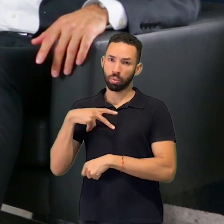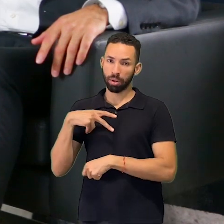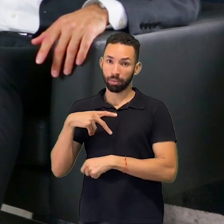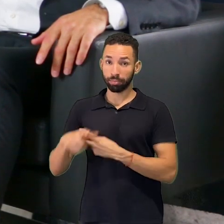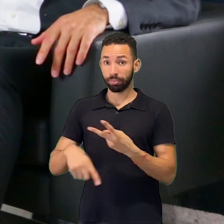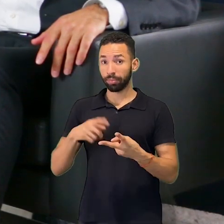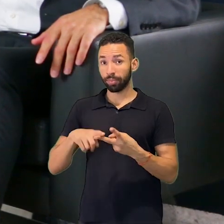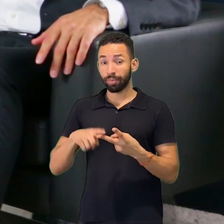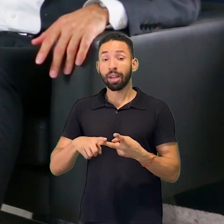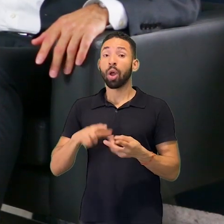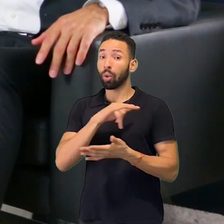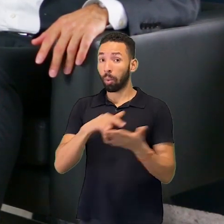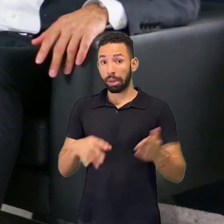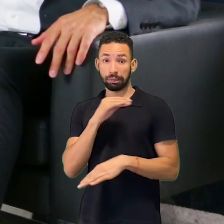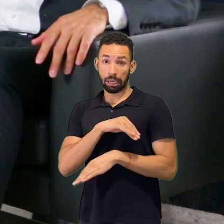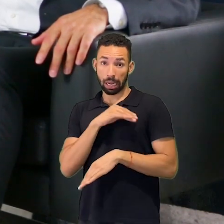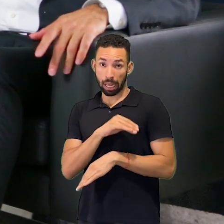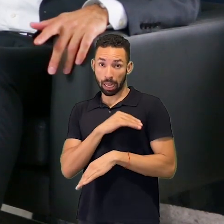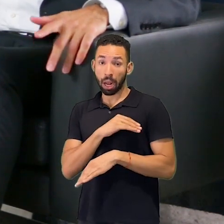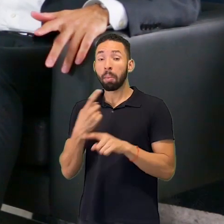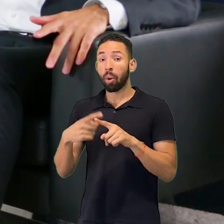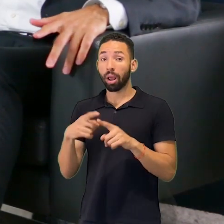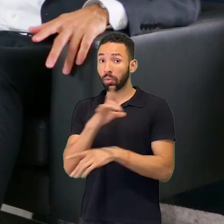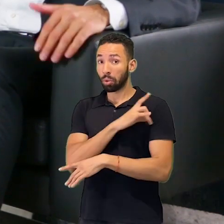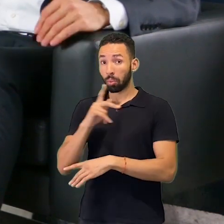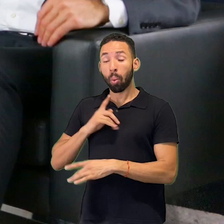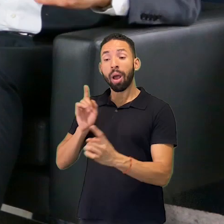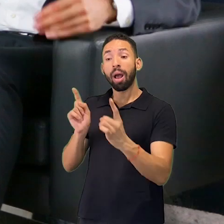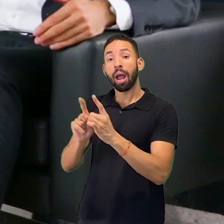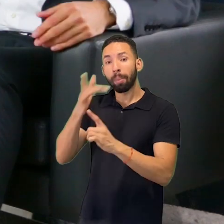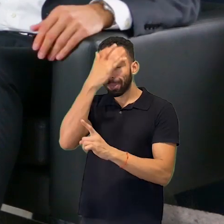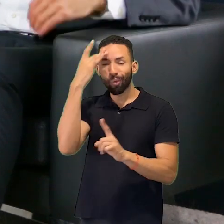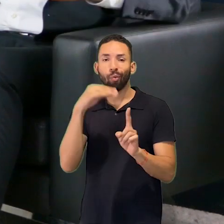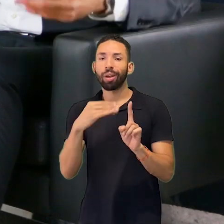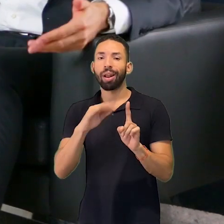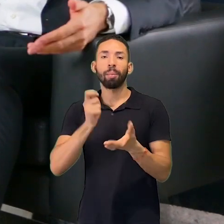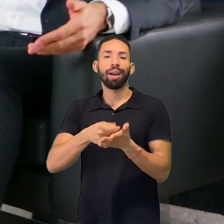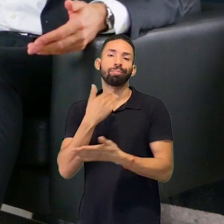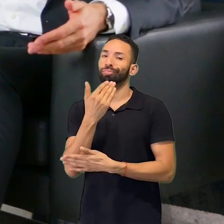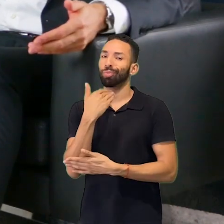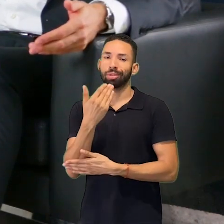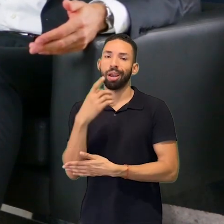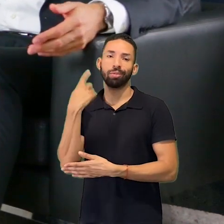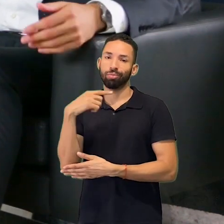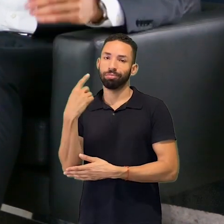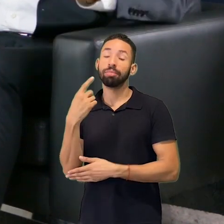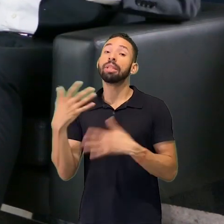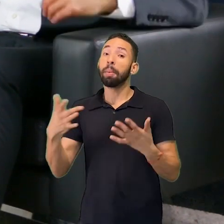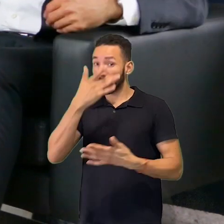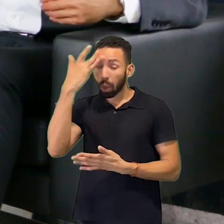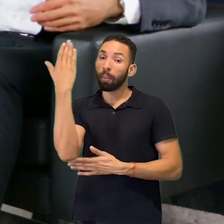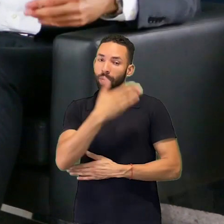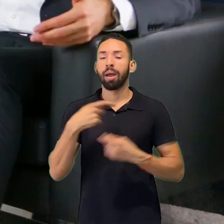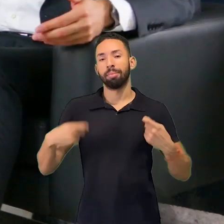dela, ela levar também os documentos de renda, porque a Defensoria Pública ela atende as pessoas que não têm condições de contratar um advogado.